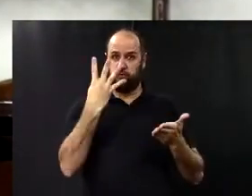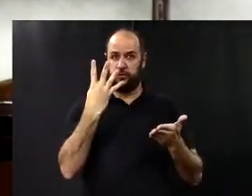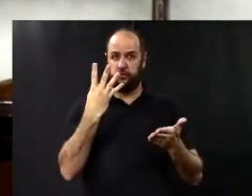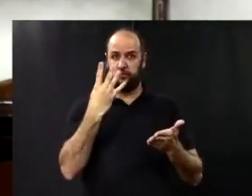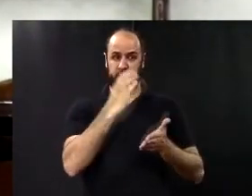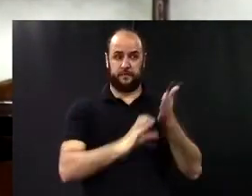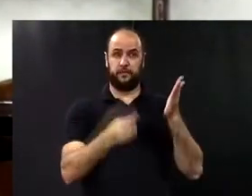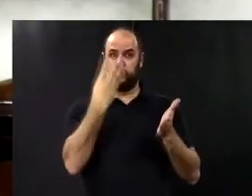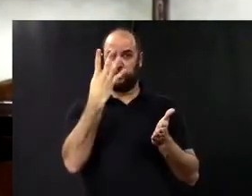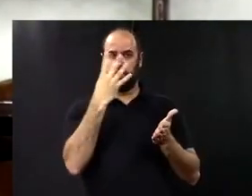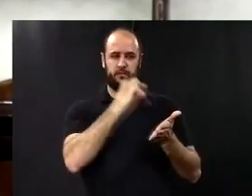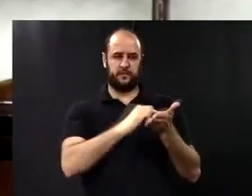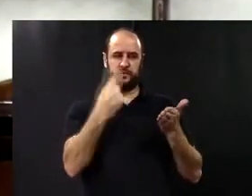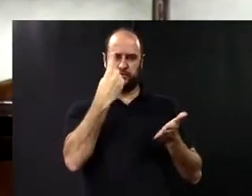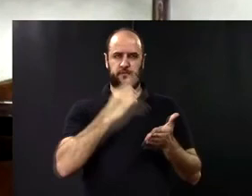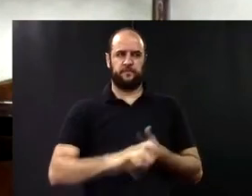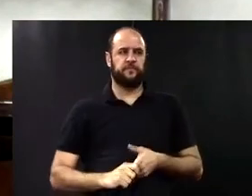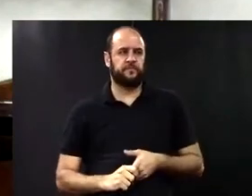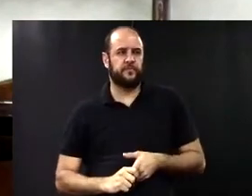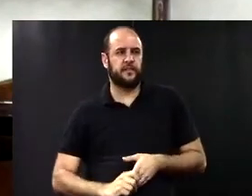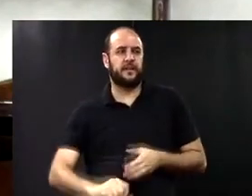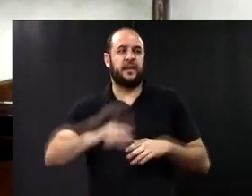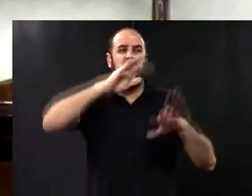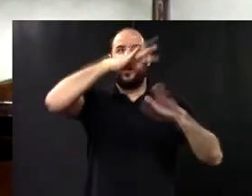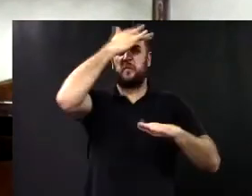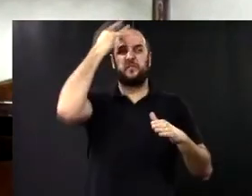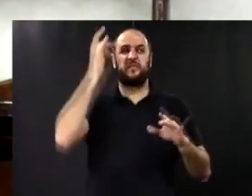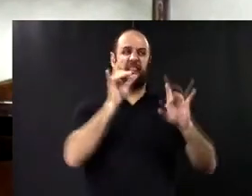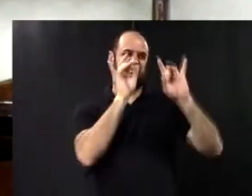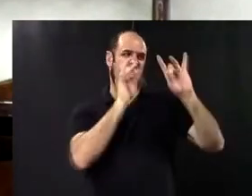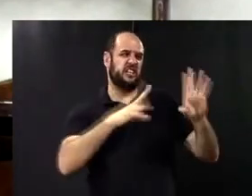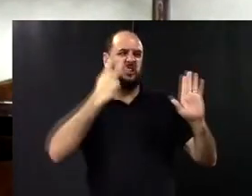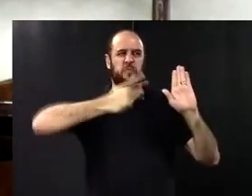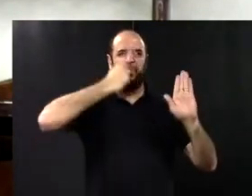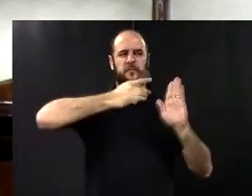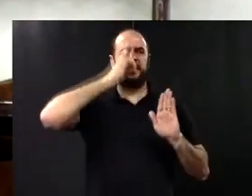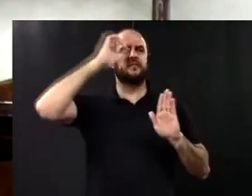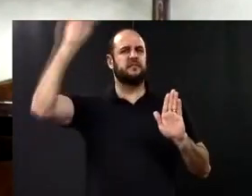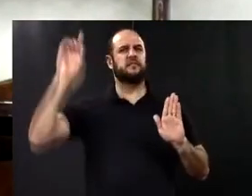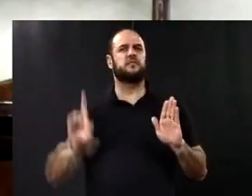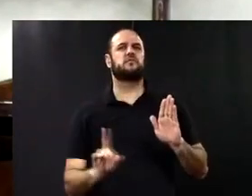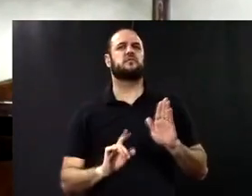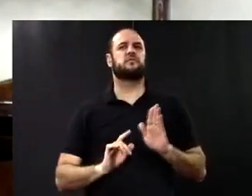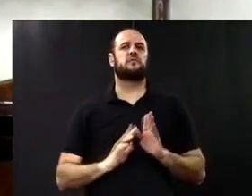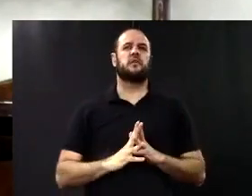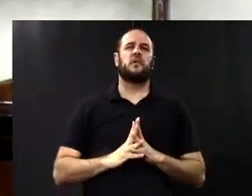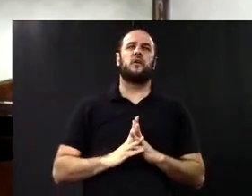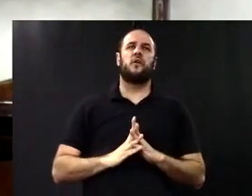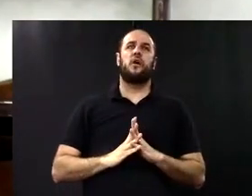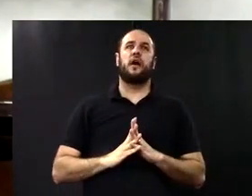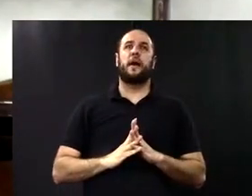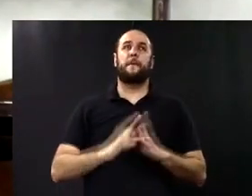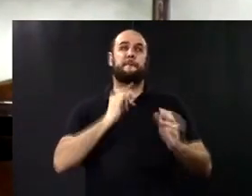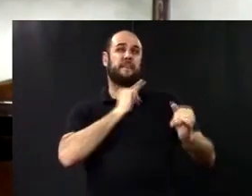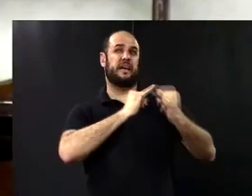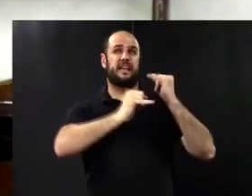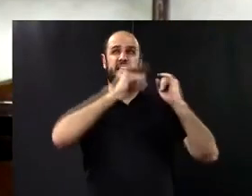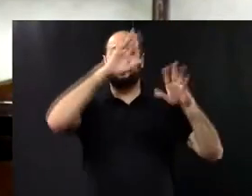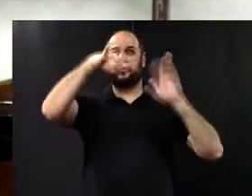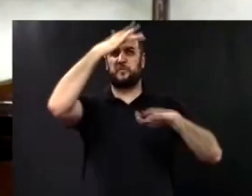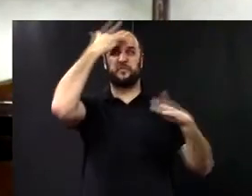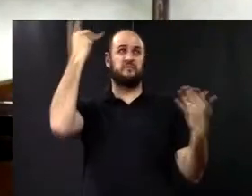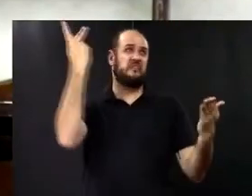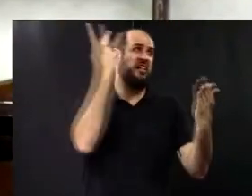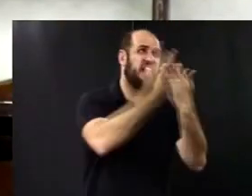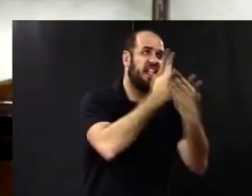portanto, que sendo-nos deixada a promessa de entrar no descanso de Deus, suceda parecer que algum de vós tenha